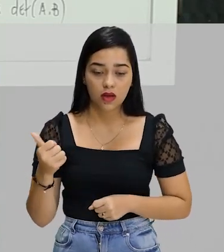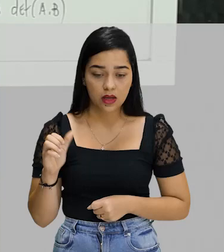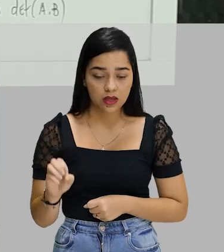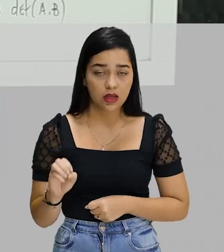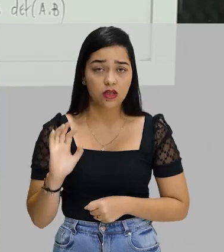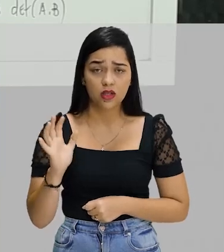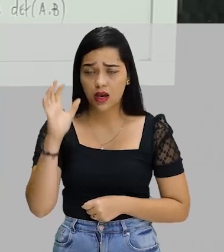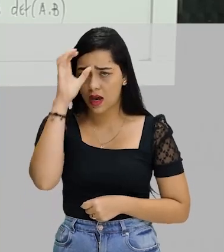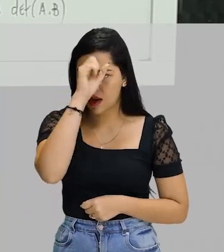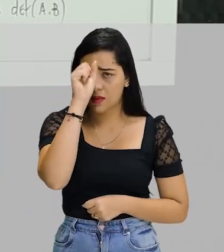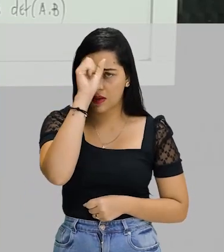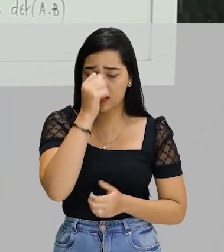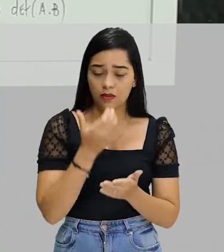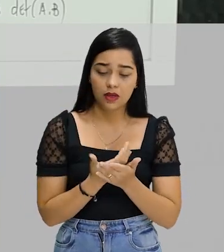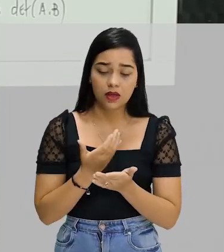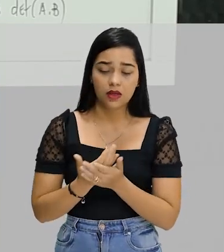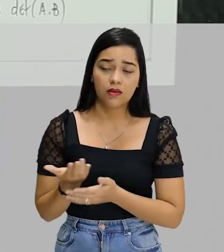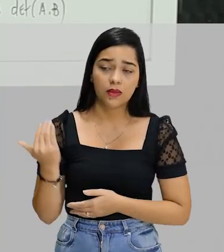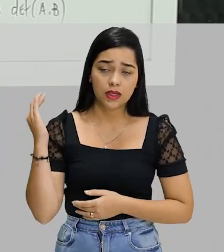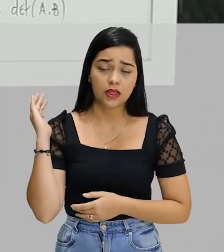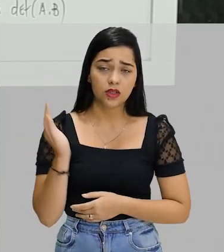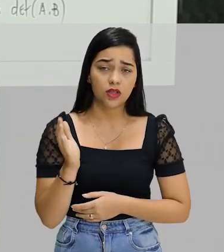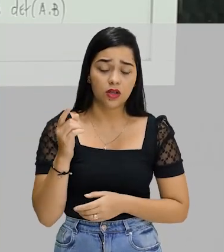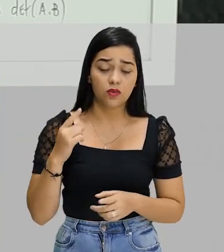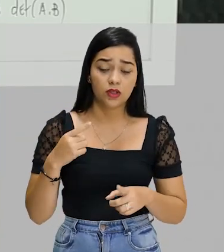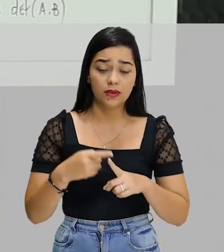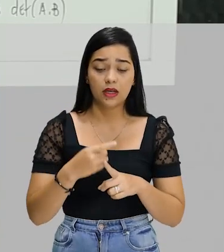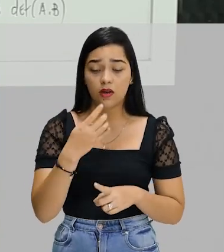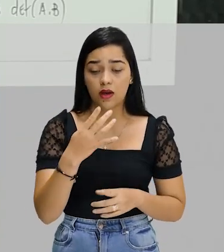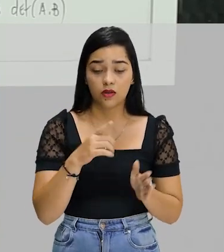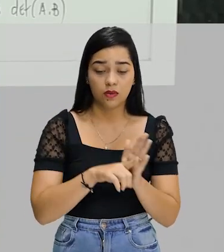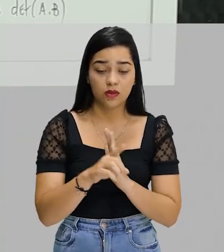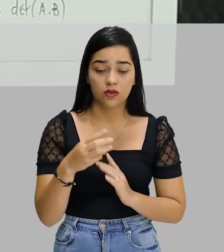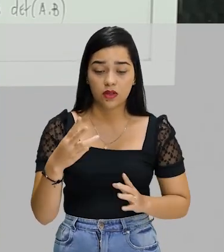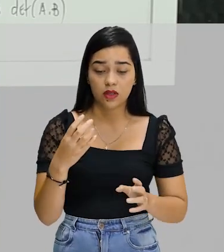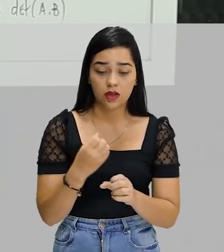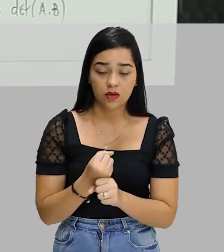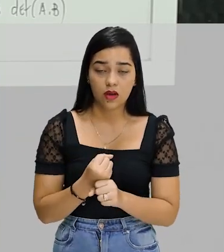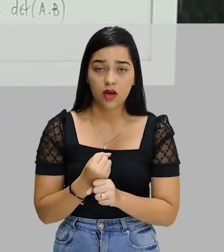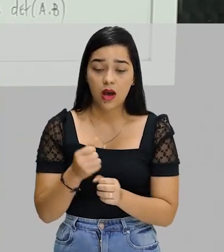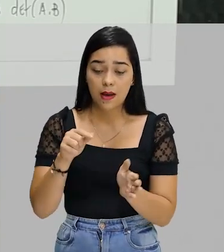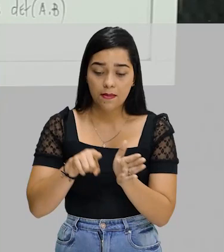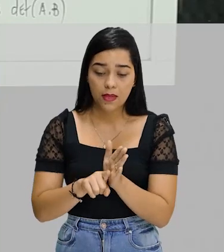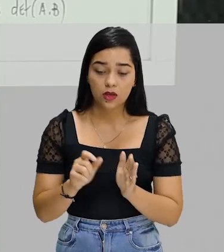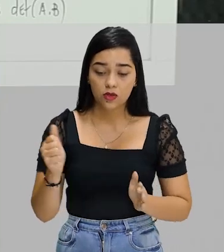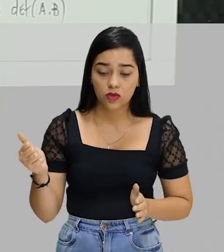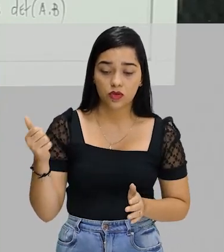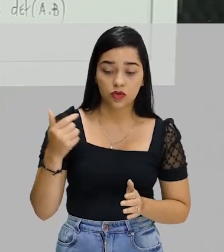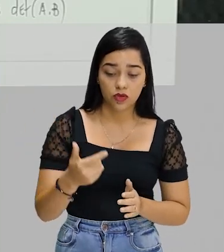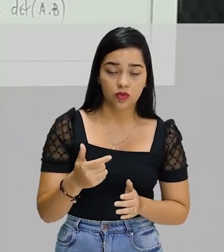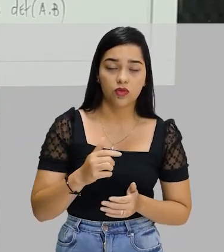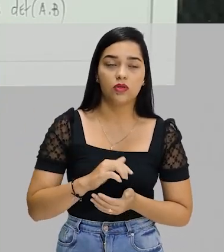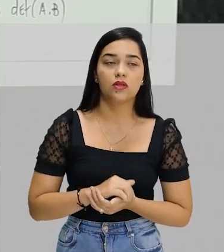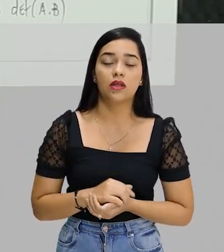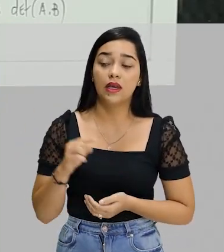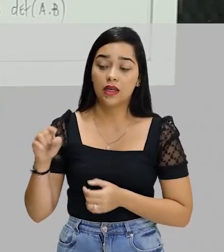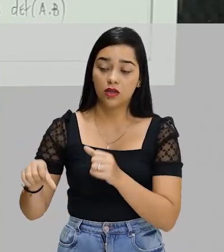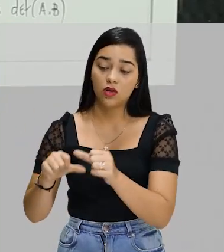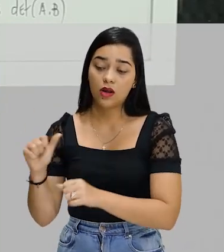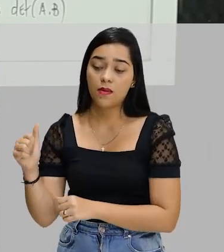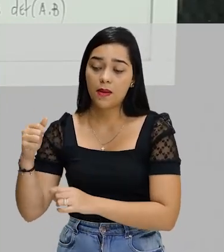Já aprendeu a fazer isso em aulas passadas. Tu multiplica 4 por menos 3, dá menos 12, vem para cá mais